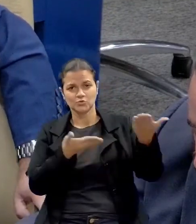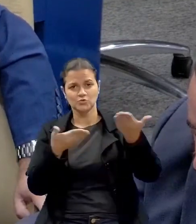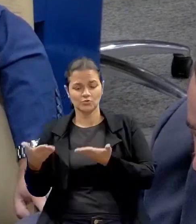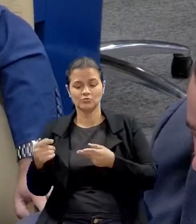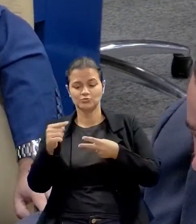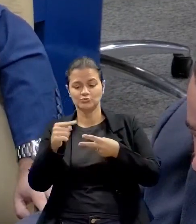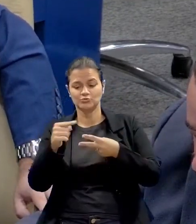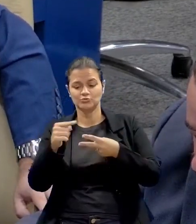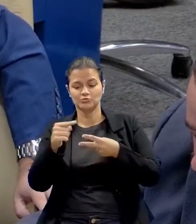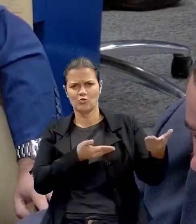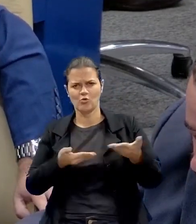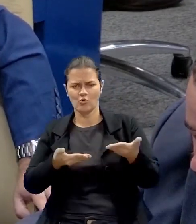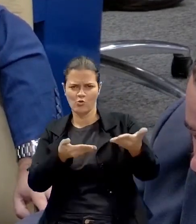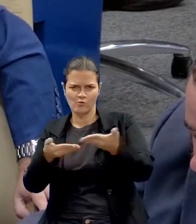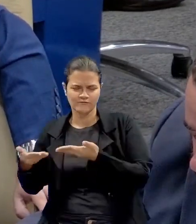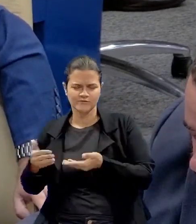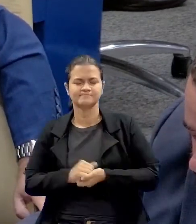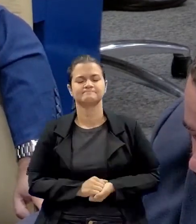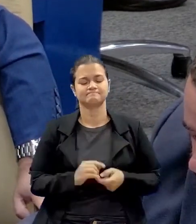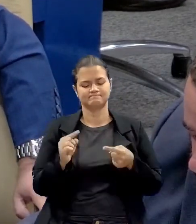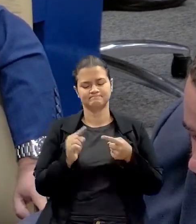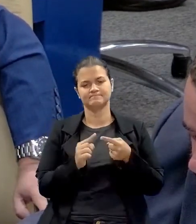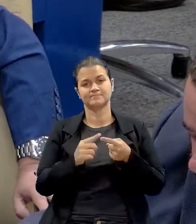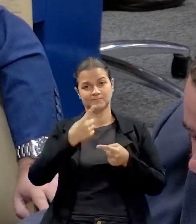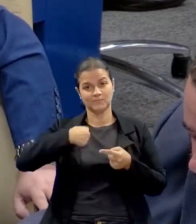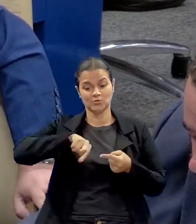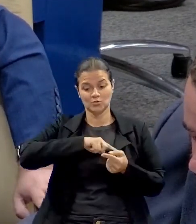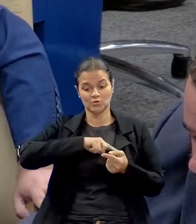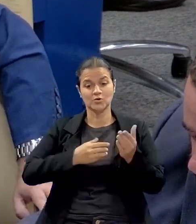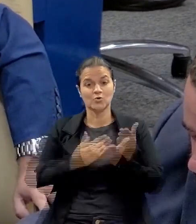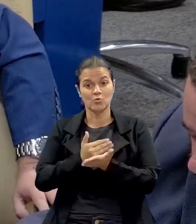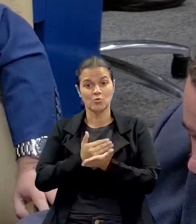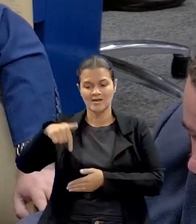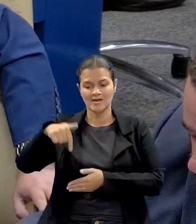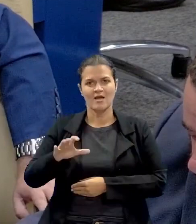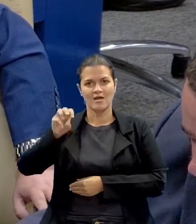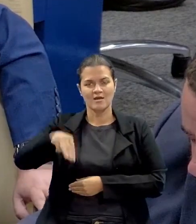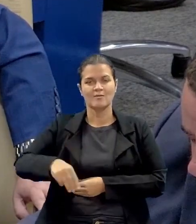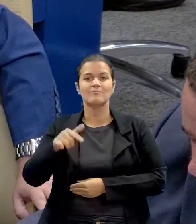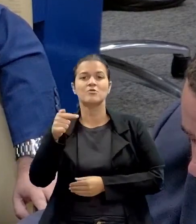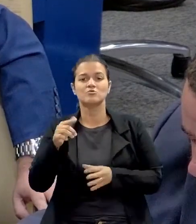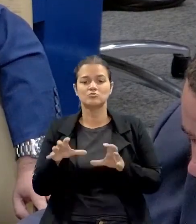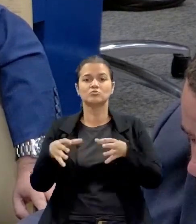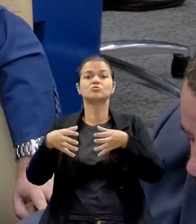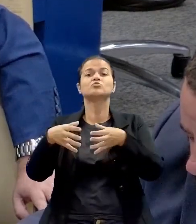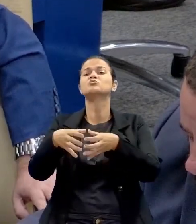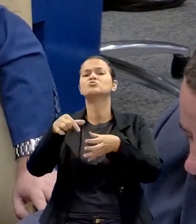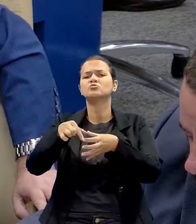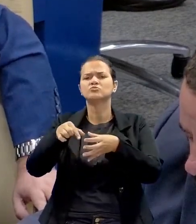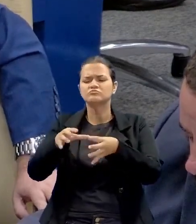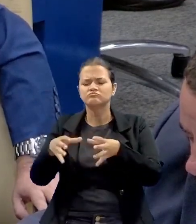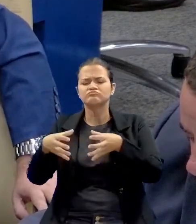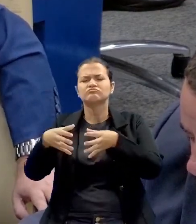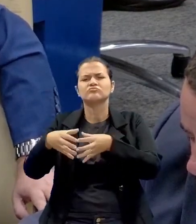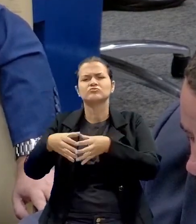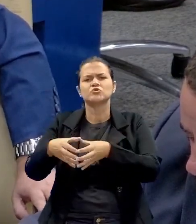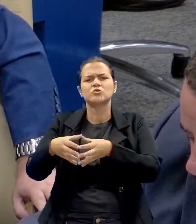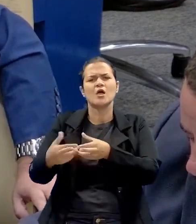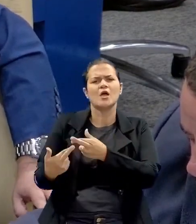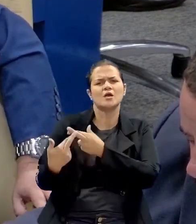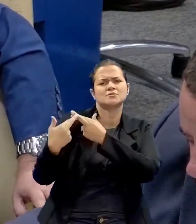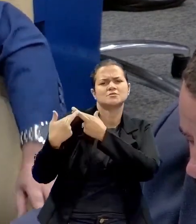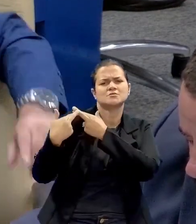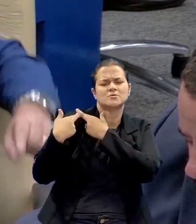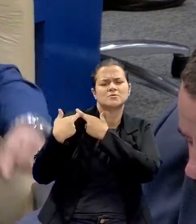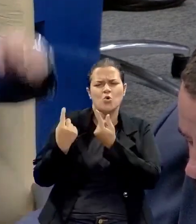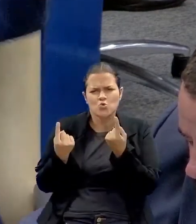aliás. Primeiro, que nós estamos instituindo na Câmara Municipal de Goiânia a frente parlamentar contra o aborto e